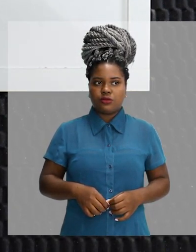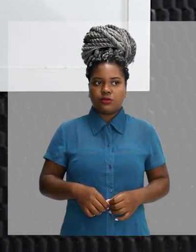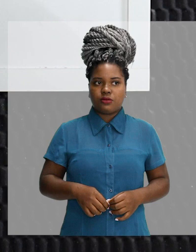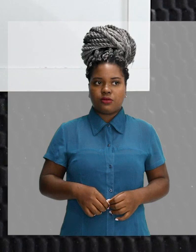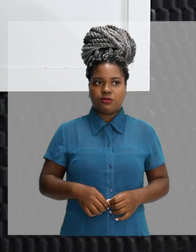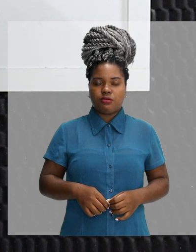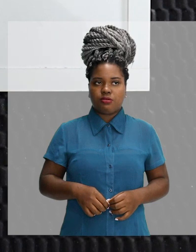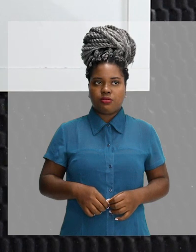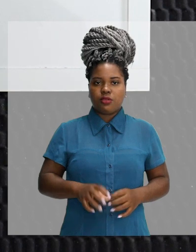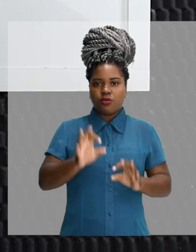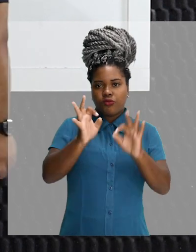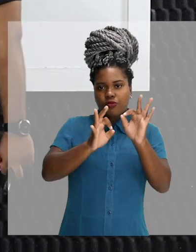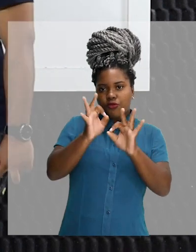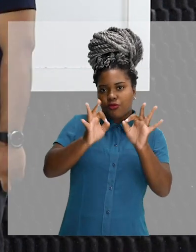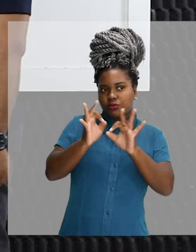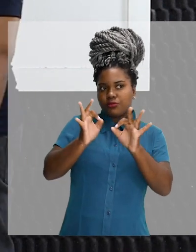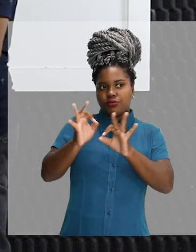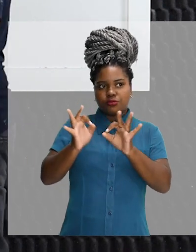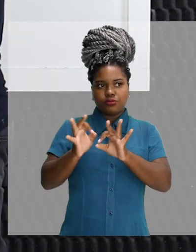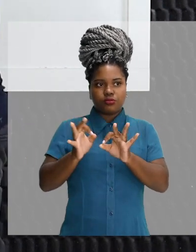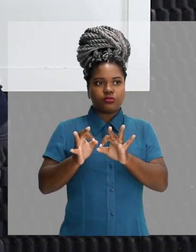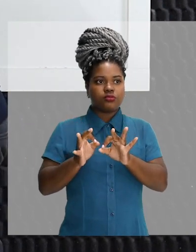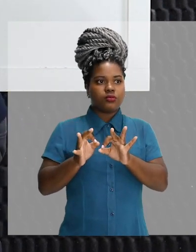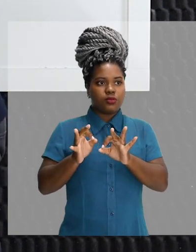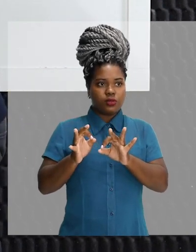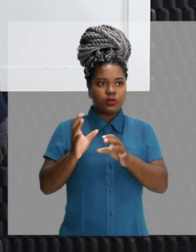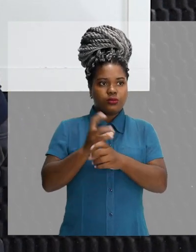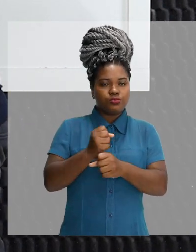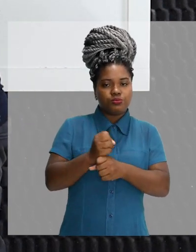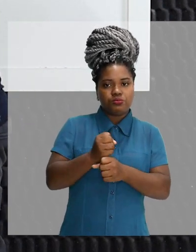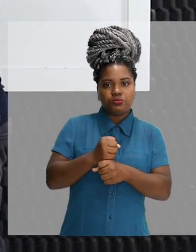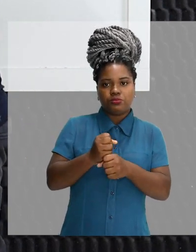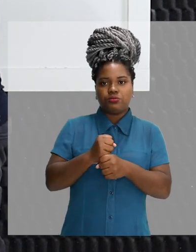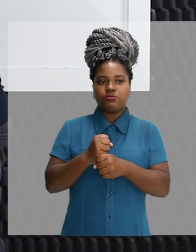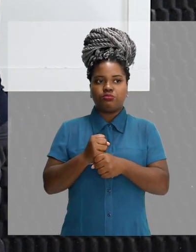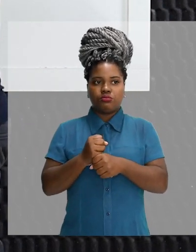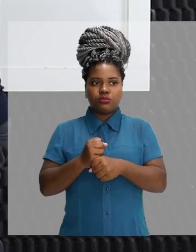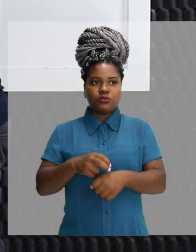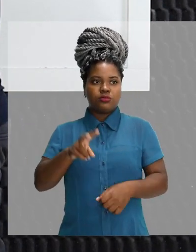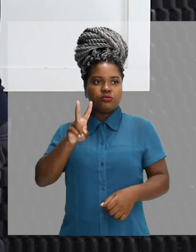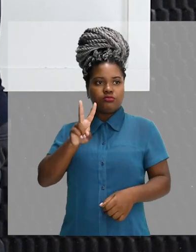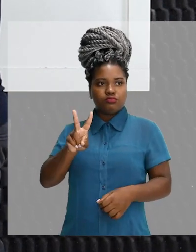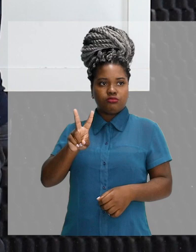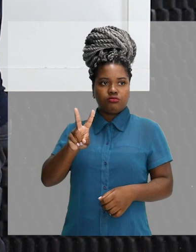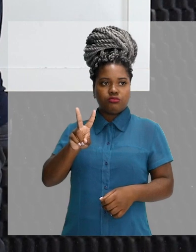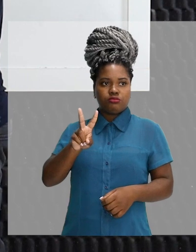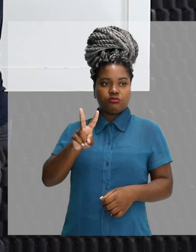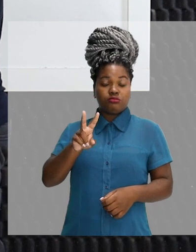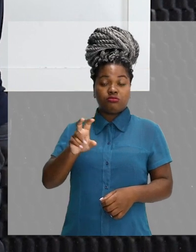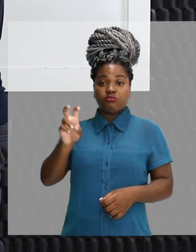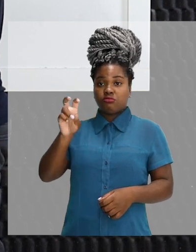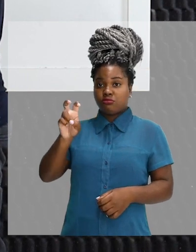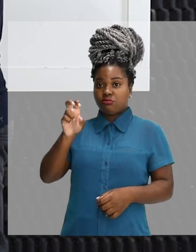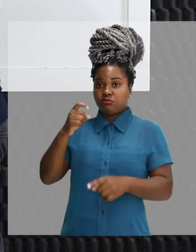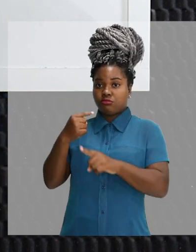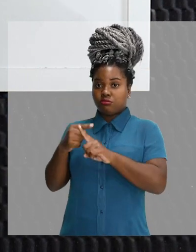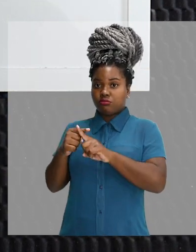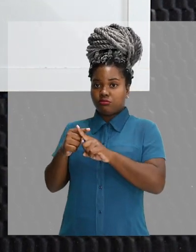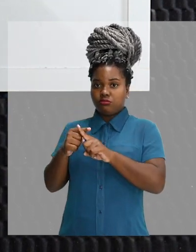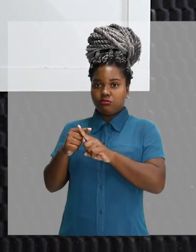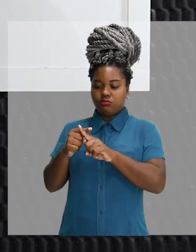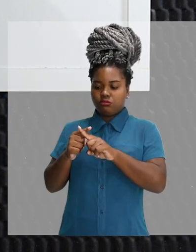fazer, né, as nossas operações. Velocidade é igual a 5